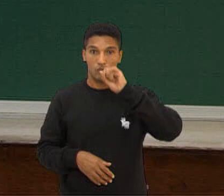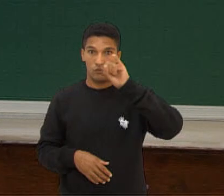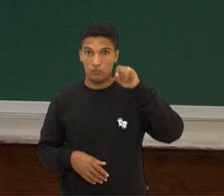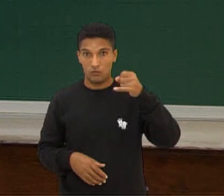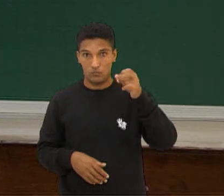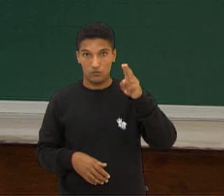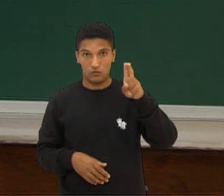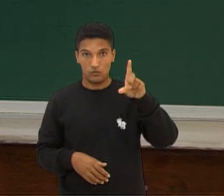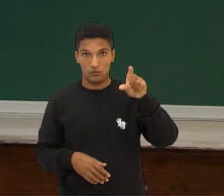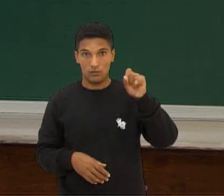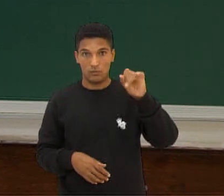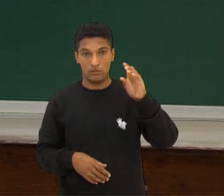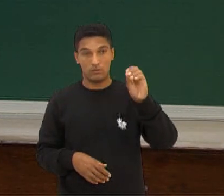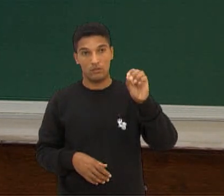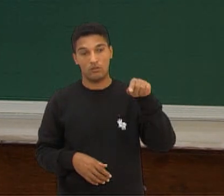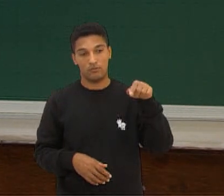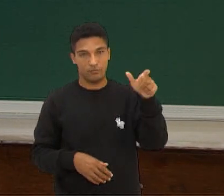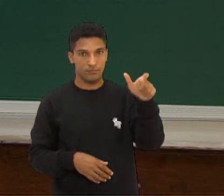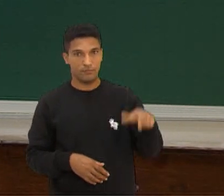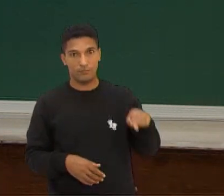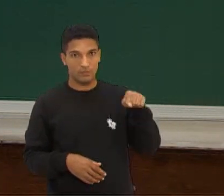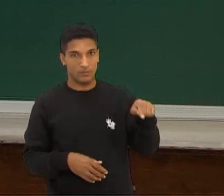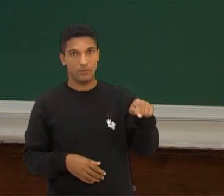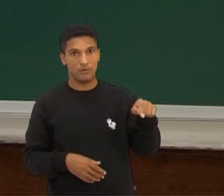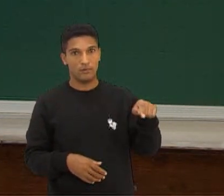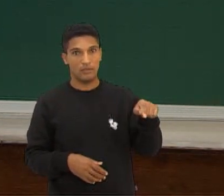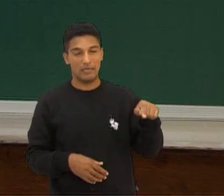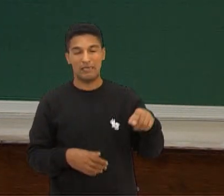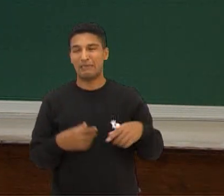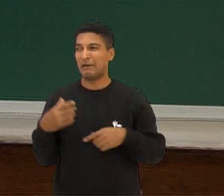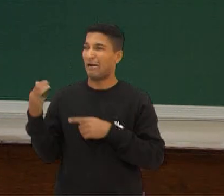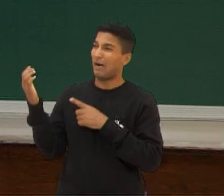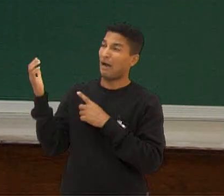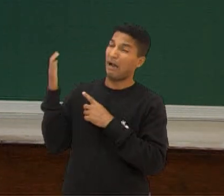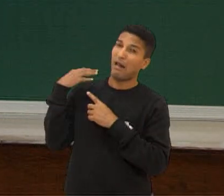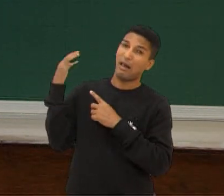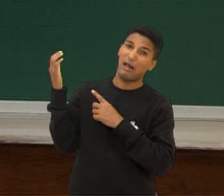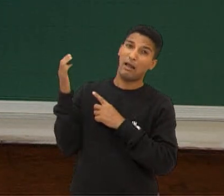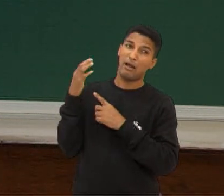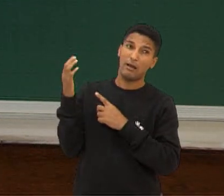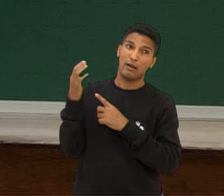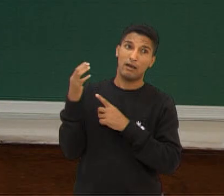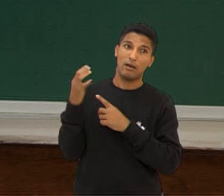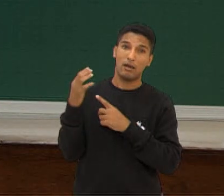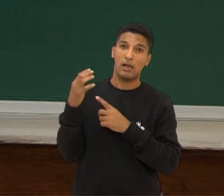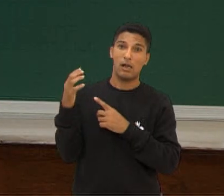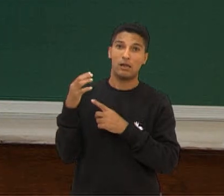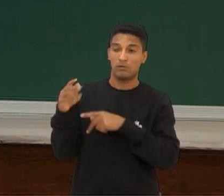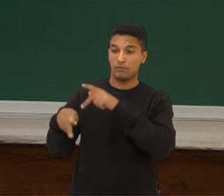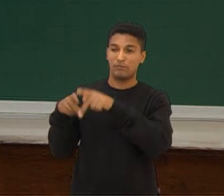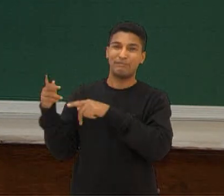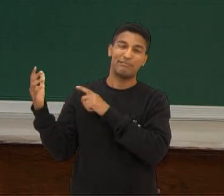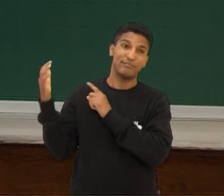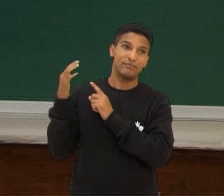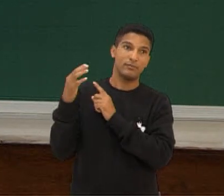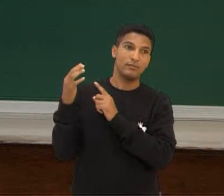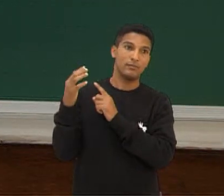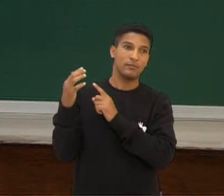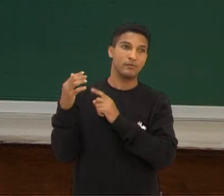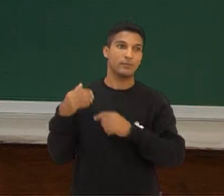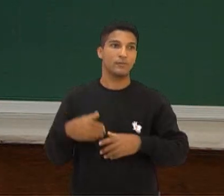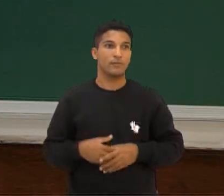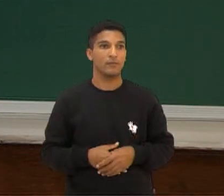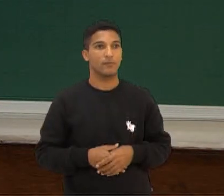duas. Uma explicando e a outra restringindo, né? E tem um outro dadozinho